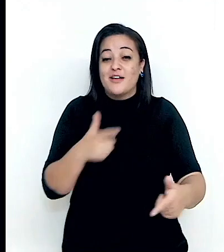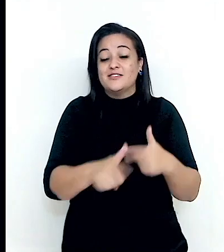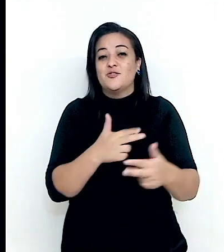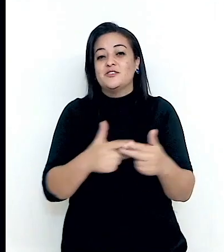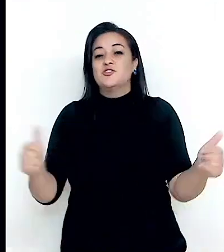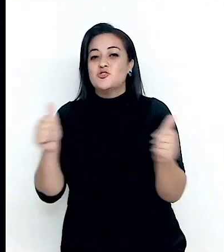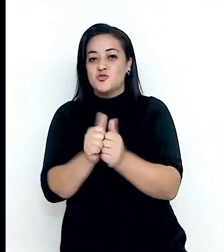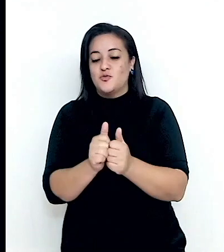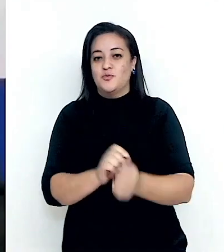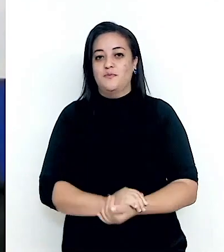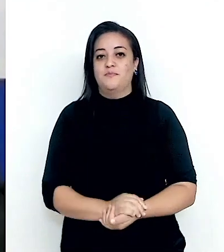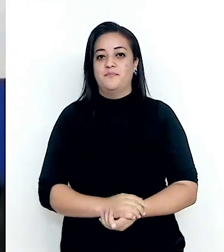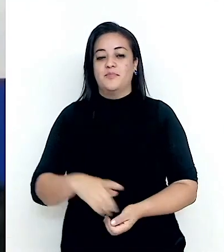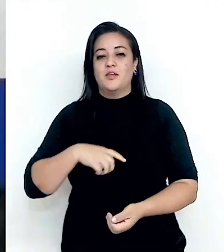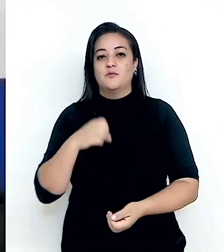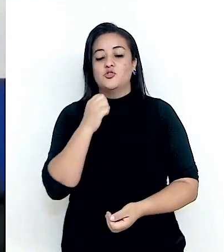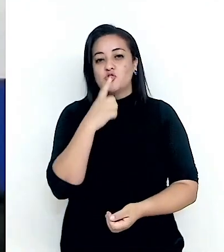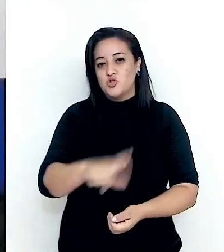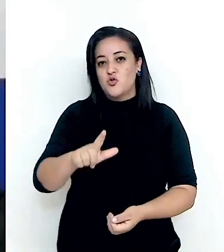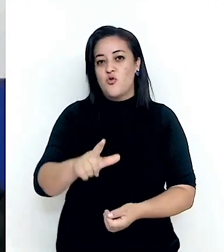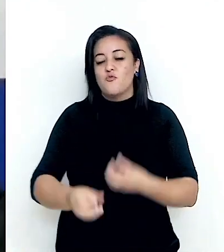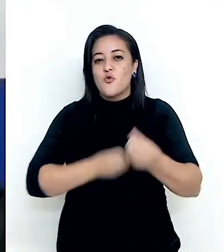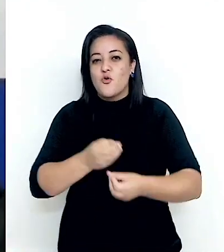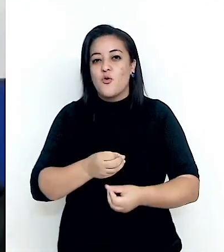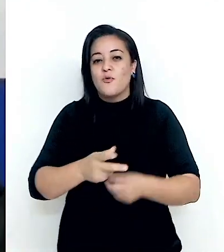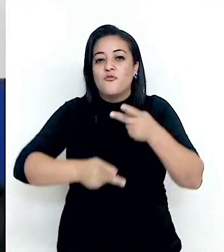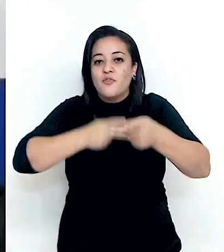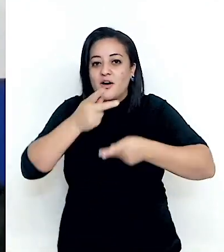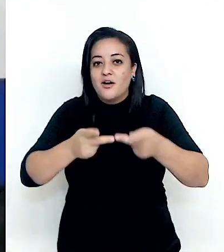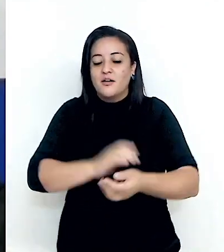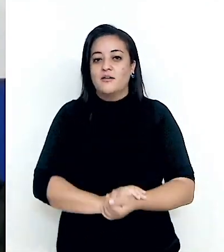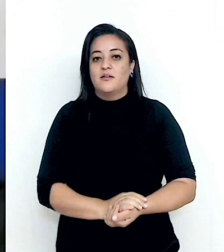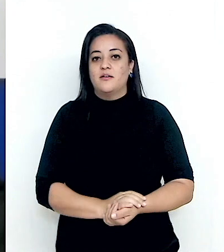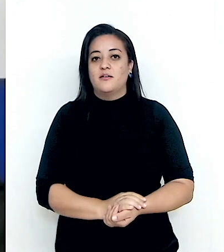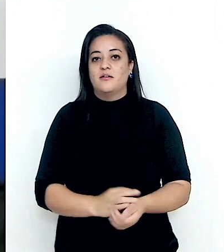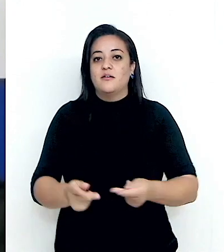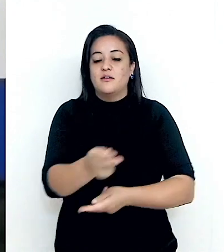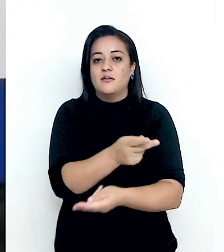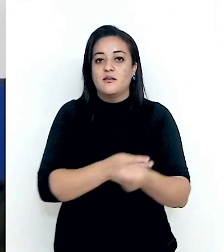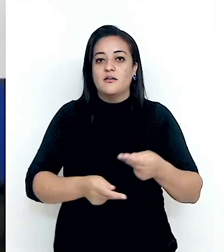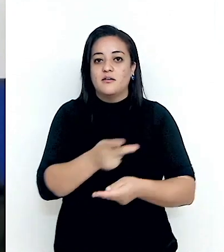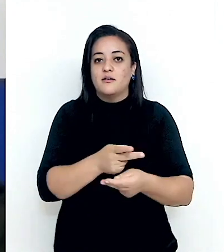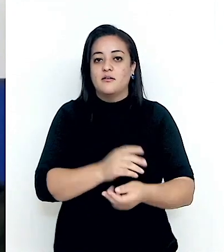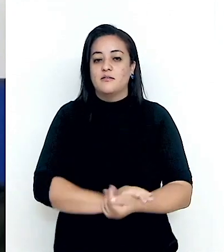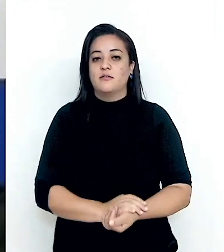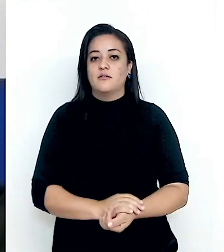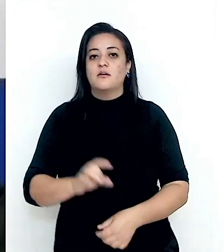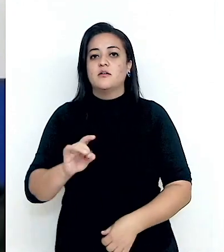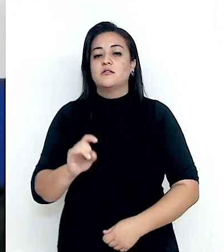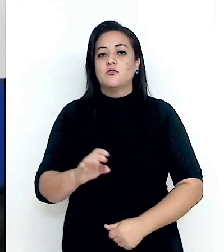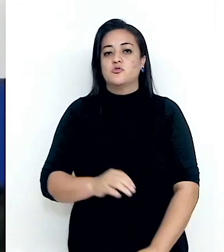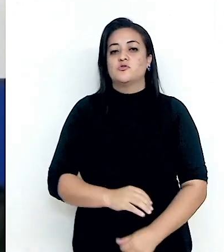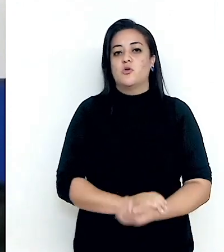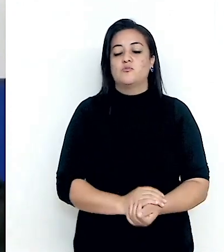tivemos novamente, como eu mencionei, a pandemia não só é um